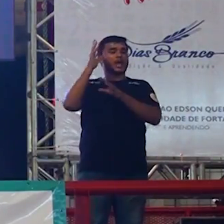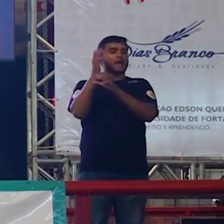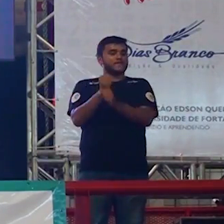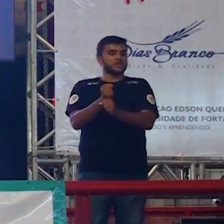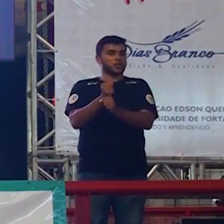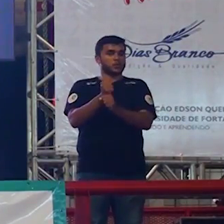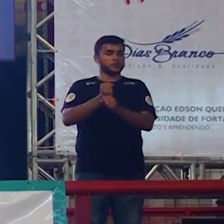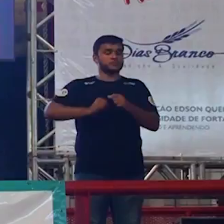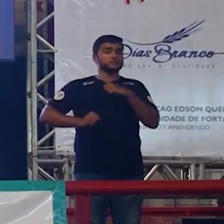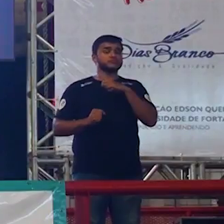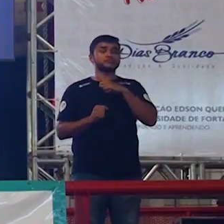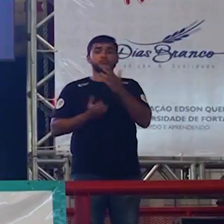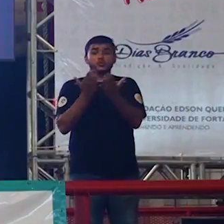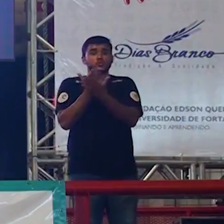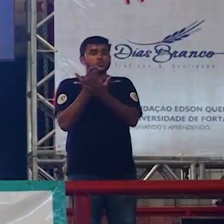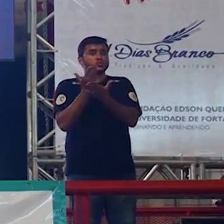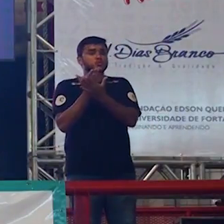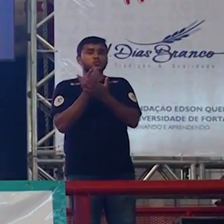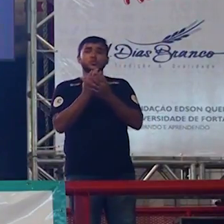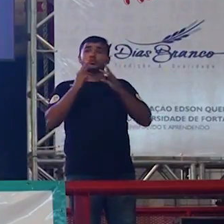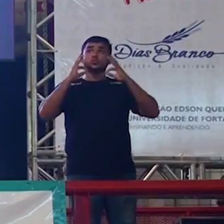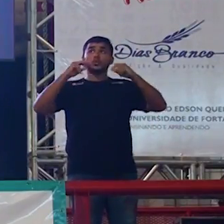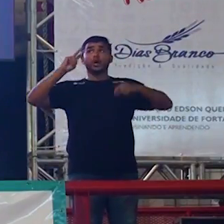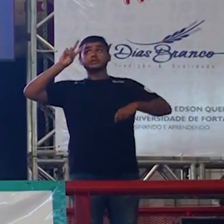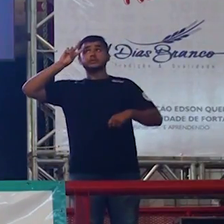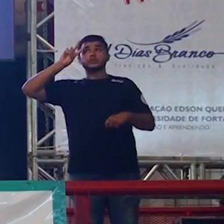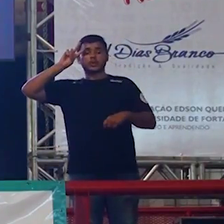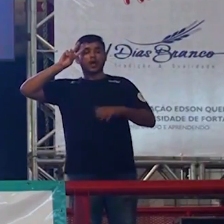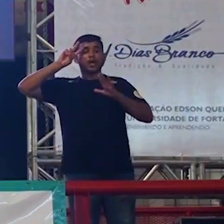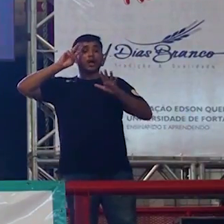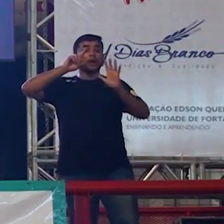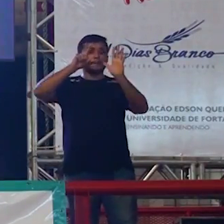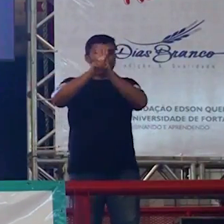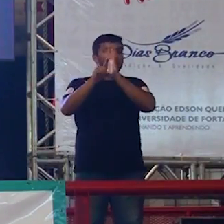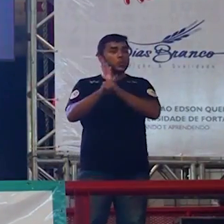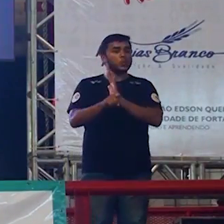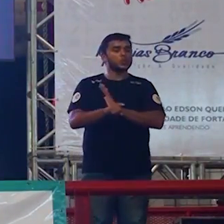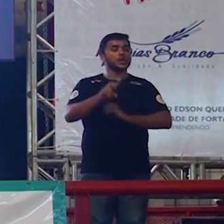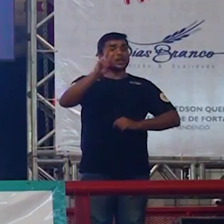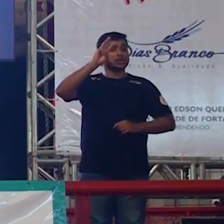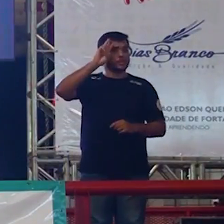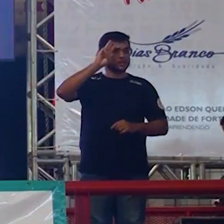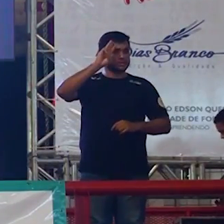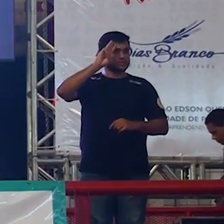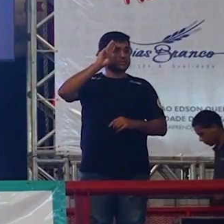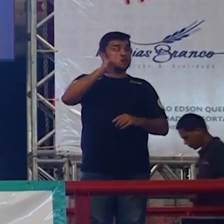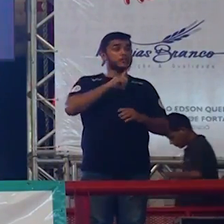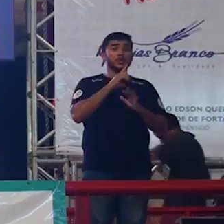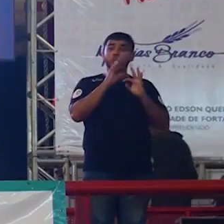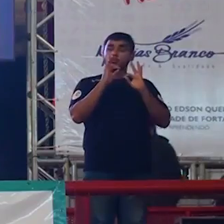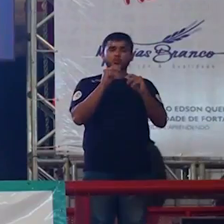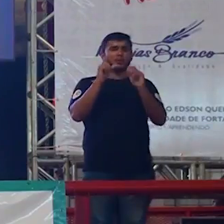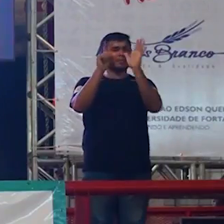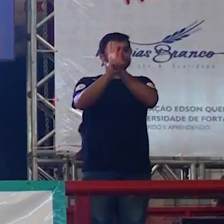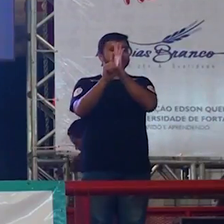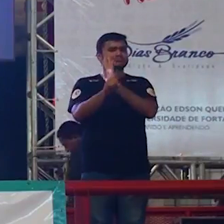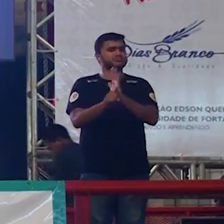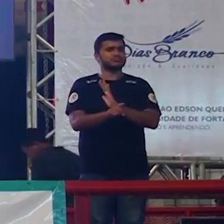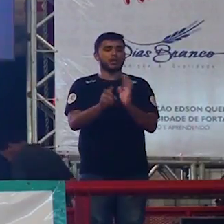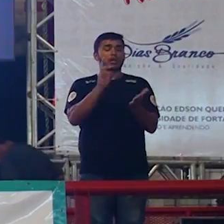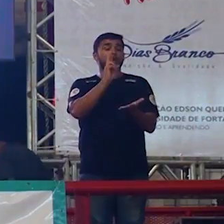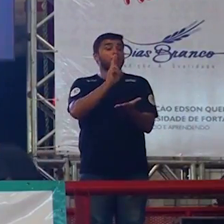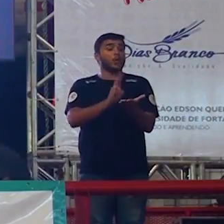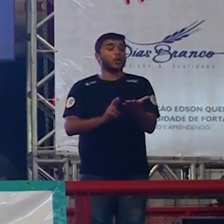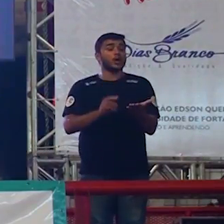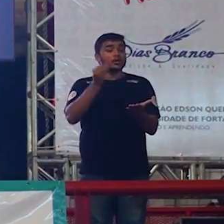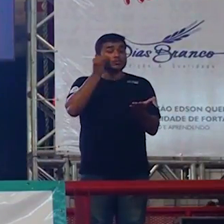pares. Estudou logaritmos na segunda, na terça, vai fazer exercícios de logaritmos, muitas questões de logaritmos. Assim